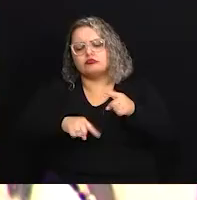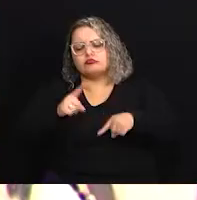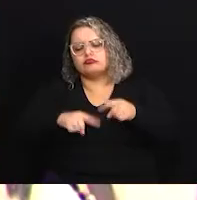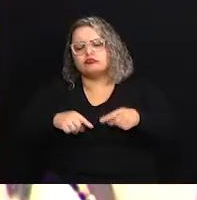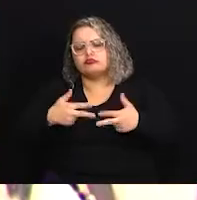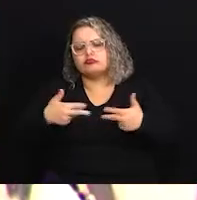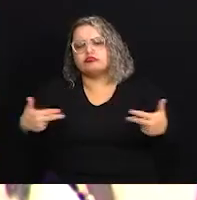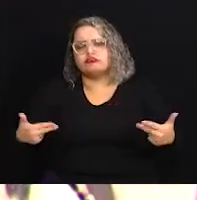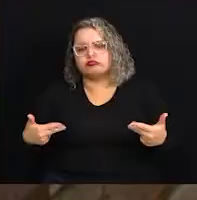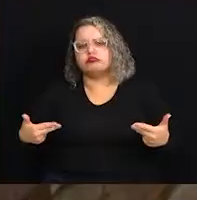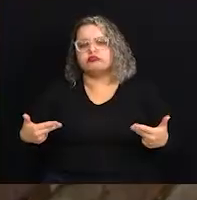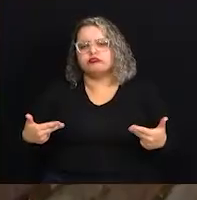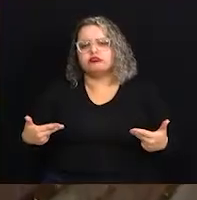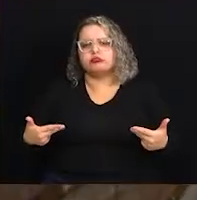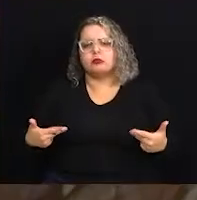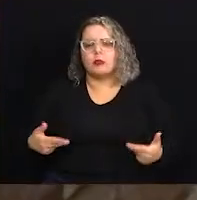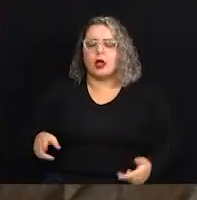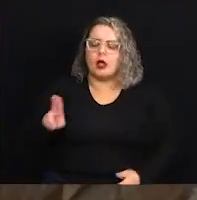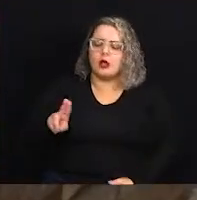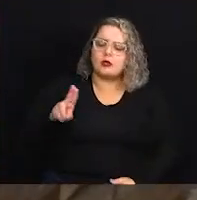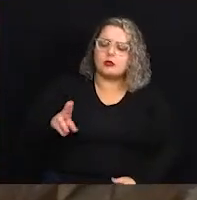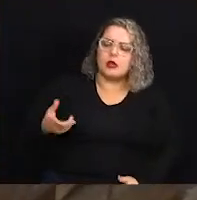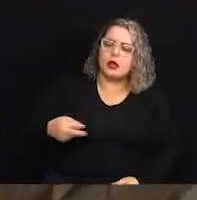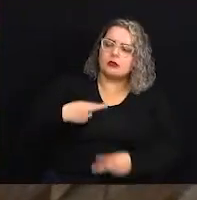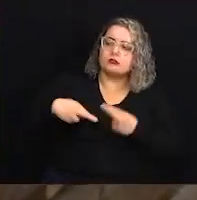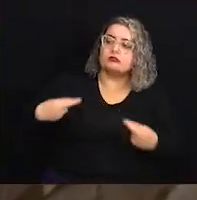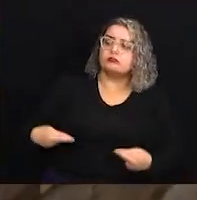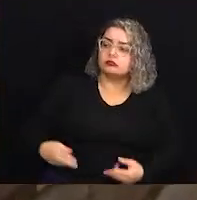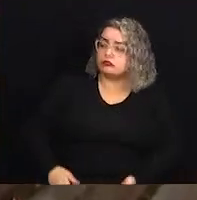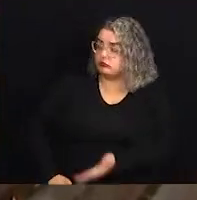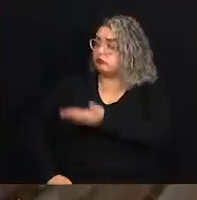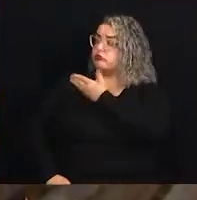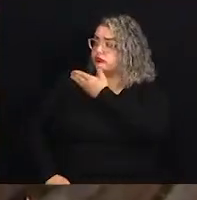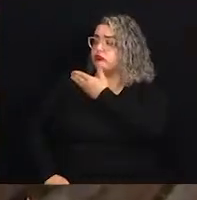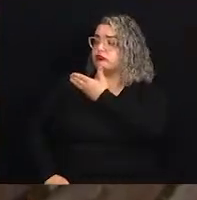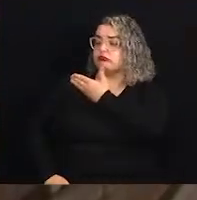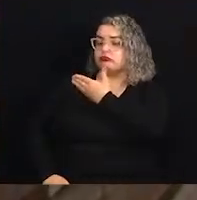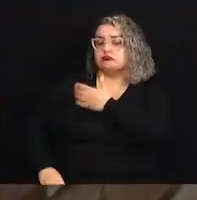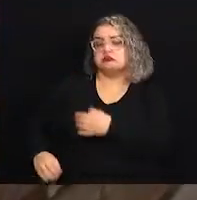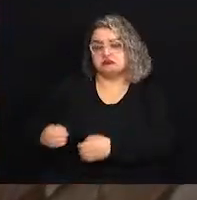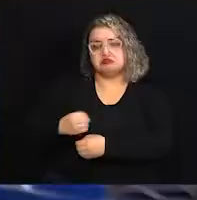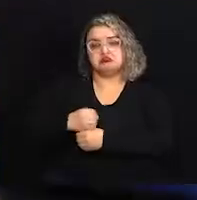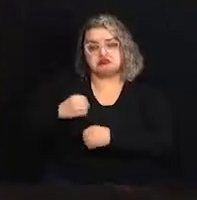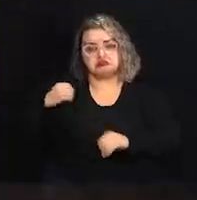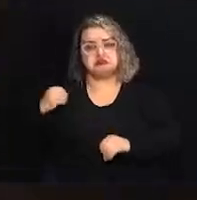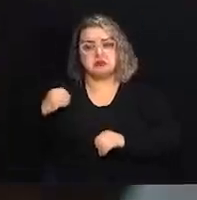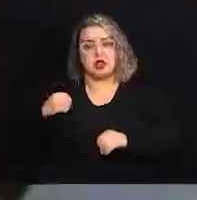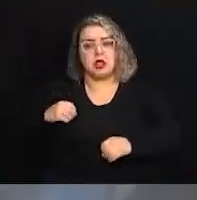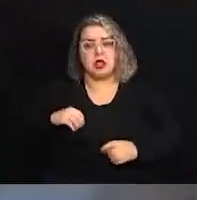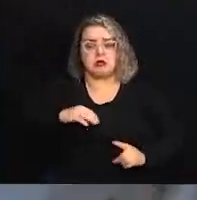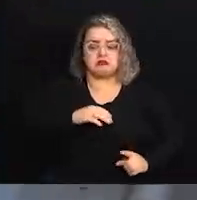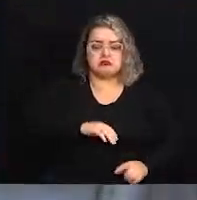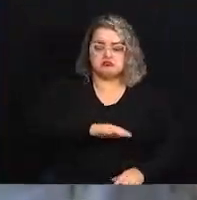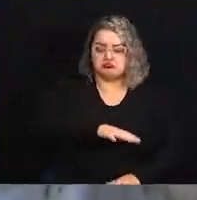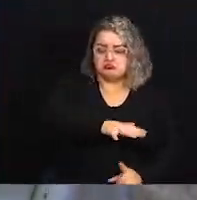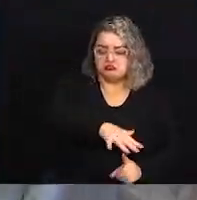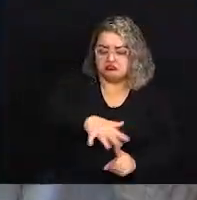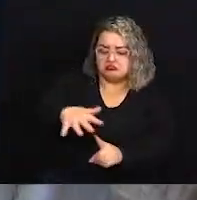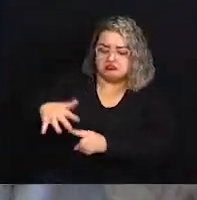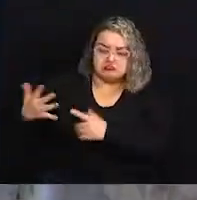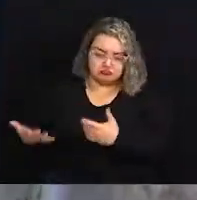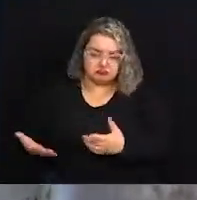outros resíduos. Ela virou um modelo de vida para essa engenheira ambiental e que hoje tem uma